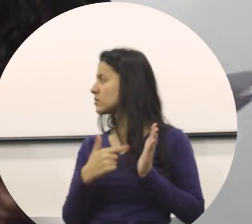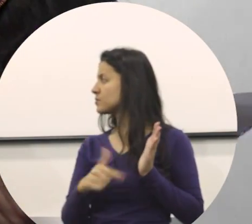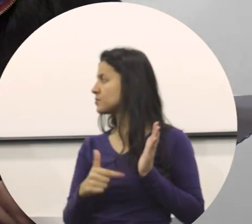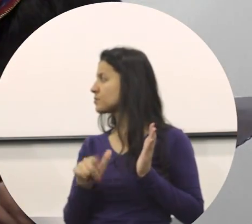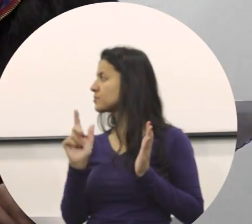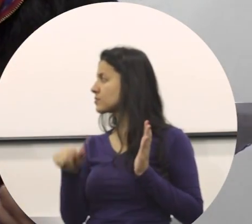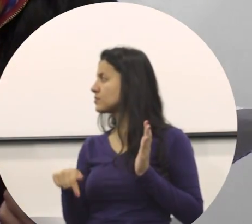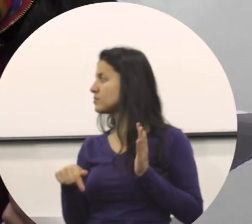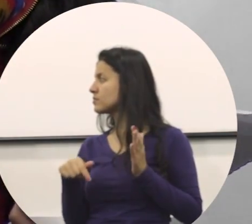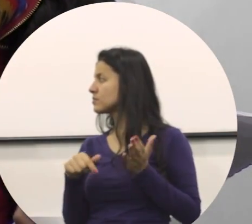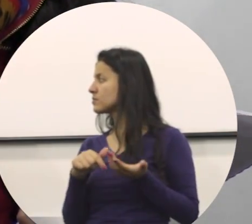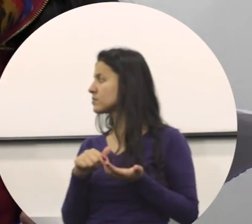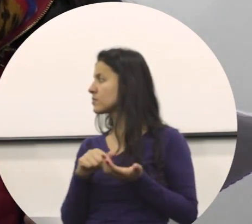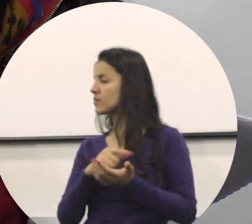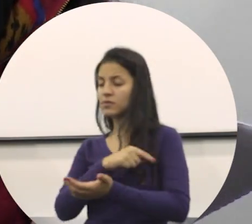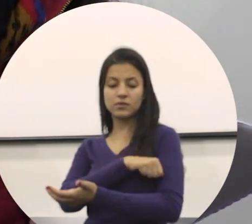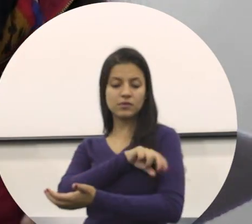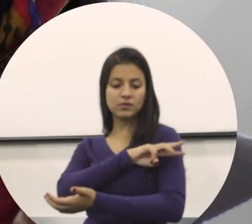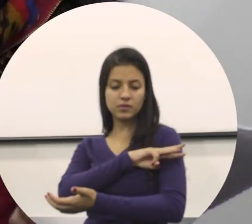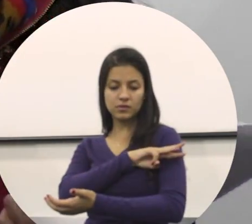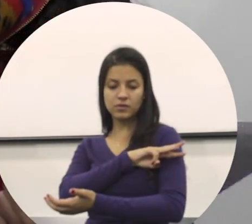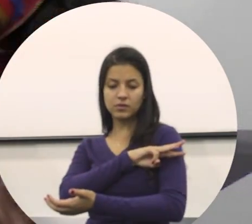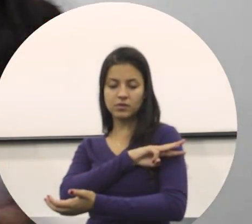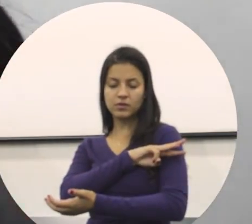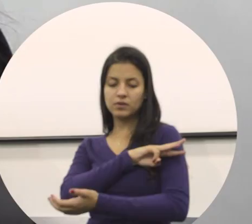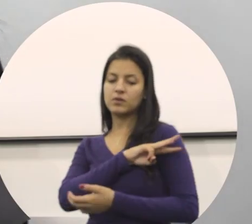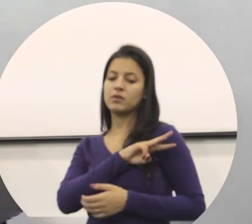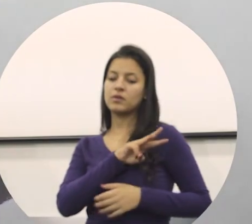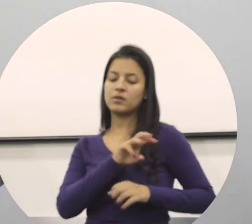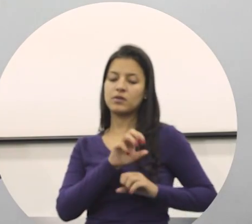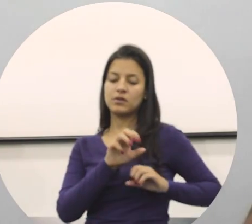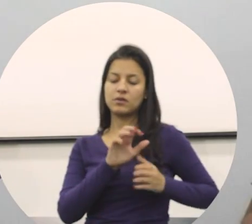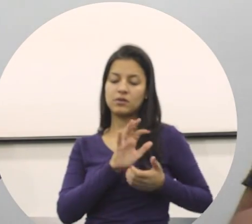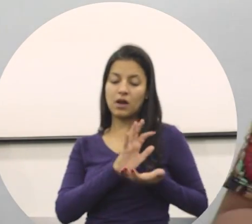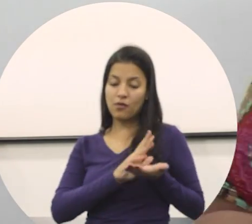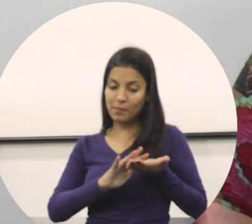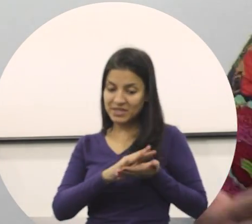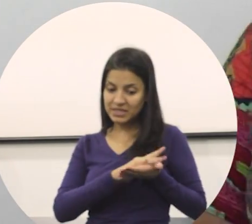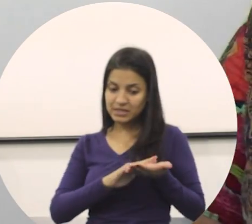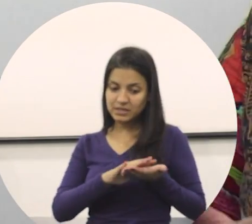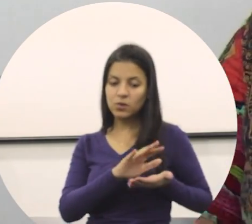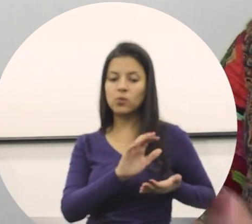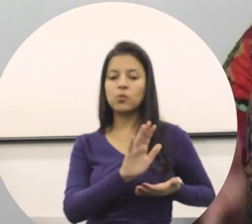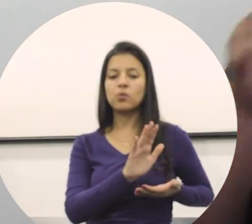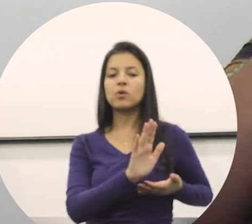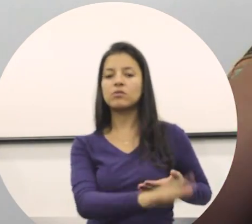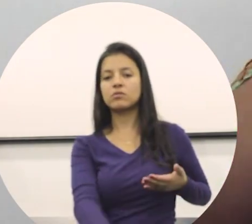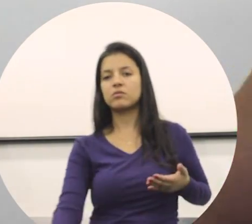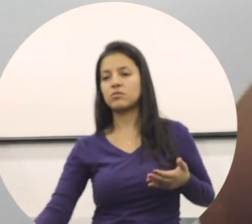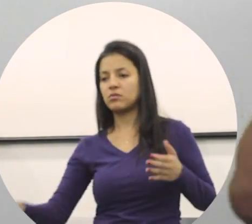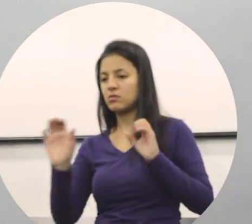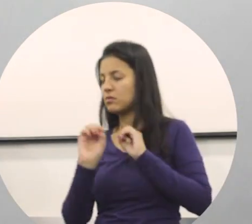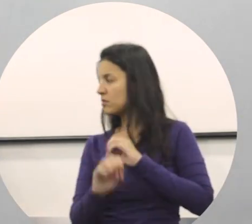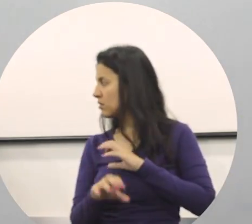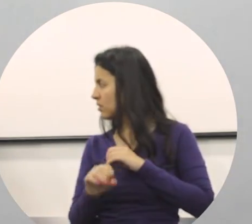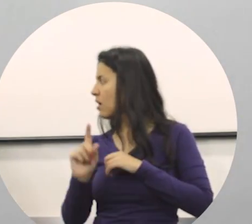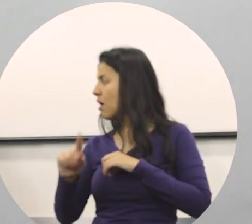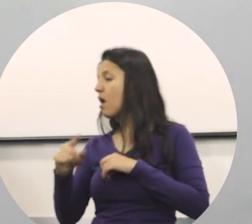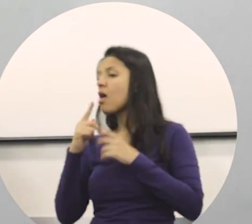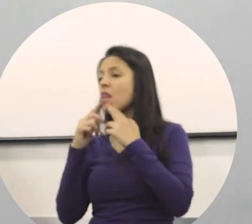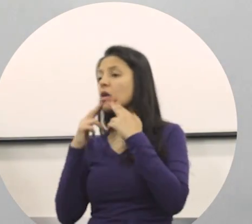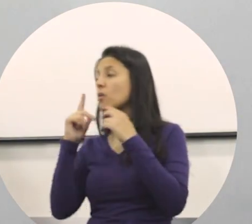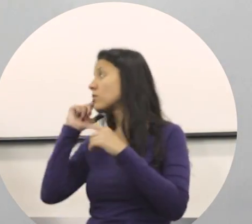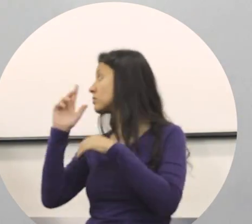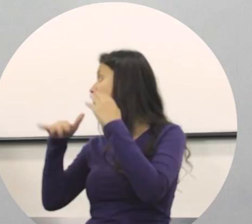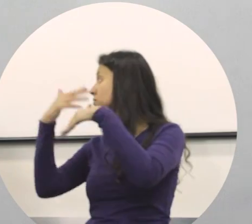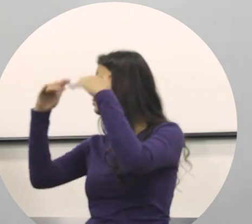do ciclo de alfabetização, que a gente falou da educação infantil, é o que é o desenvolvimento de língua mesmo. E aí, quando chegar lá